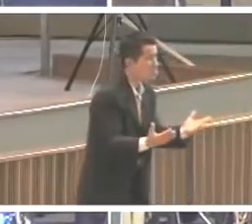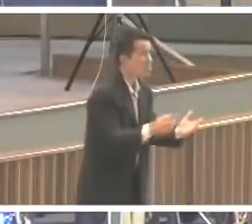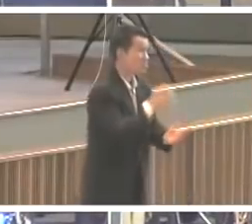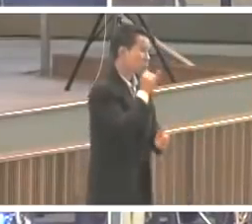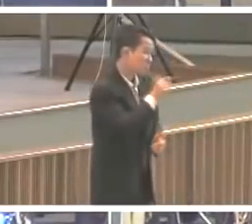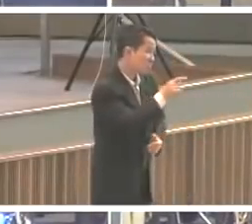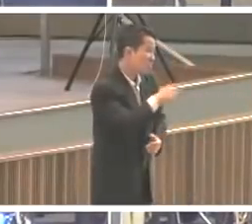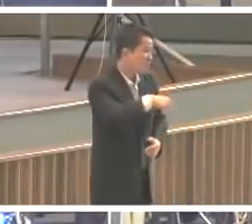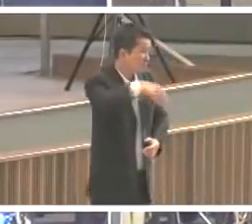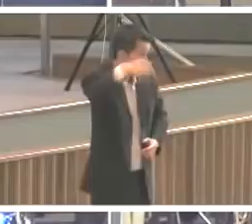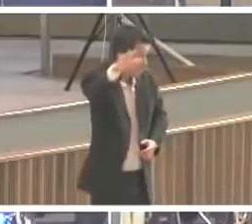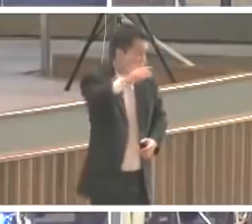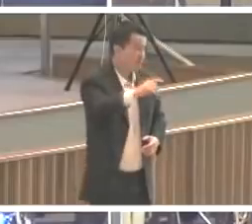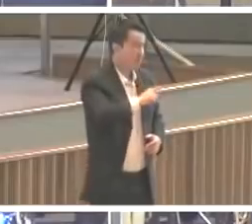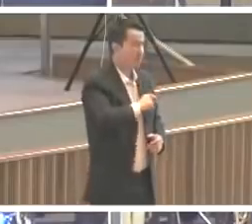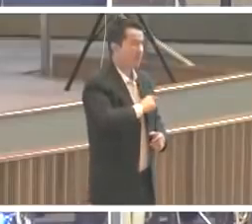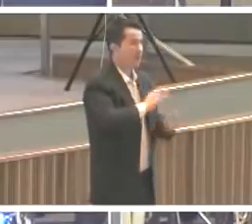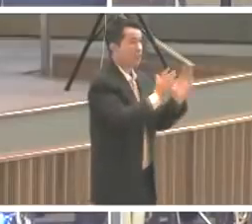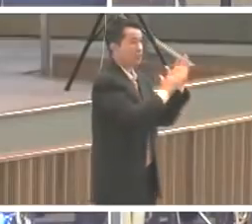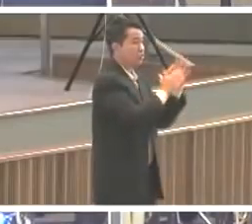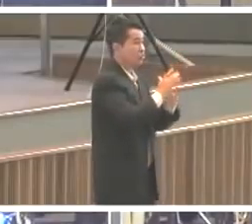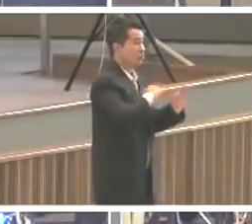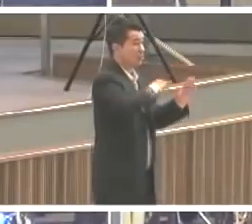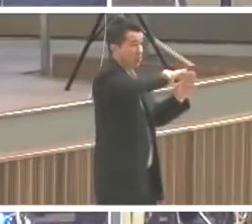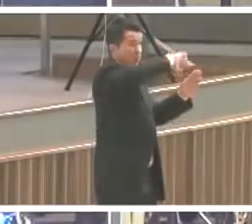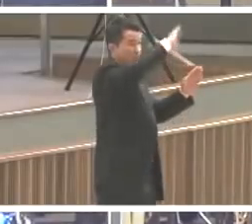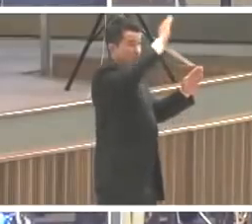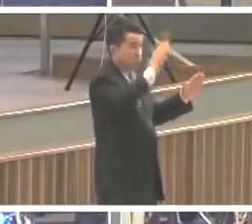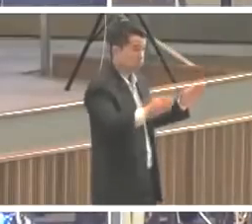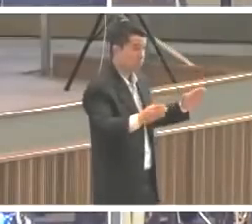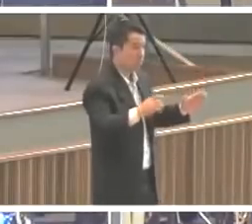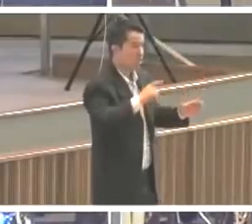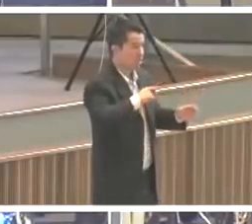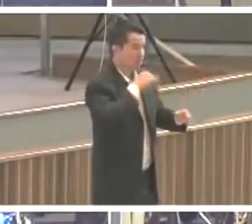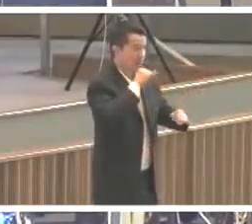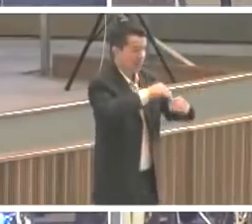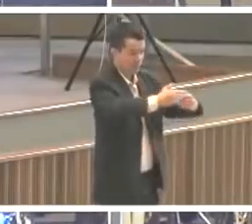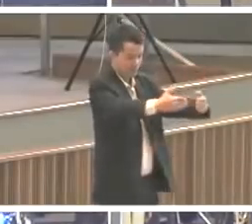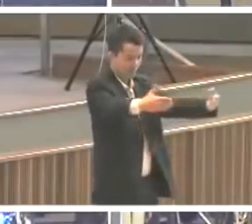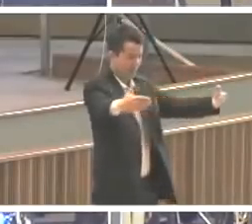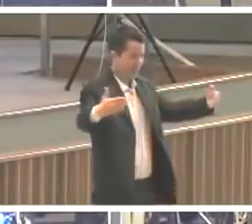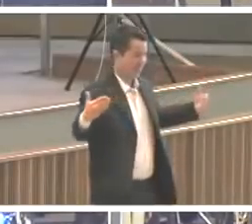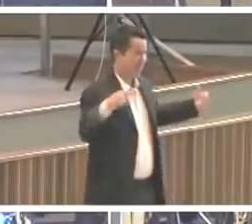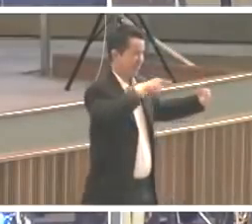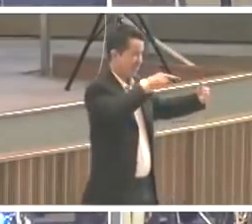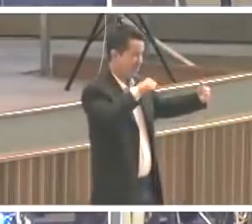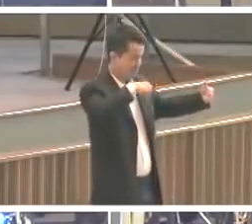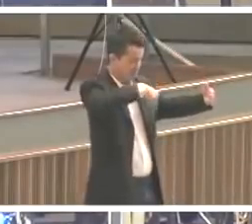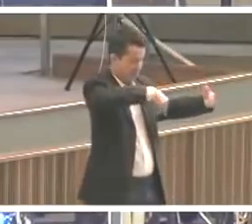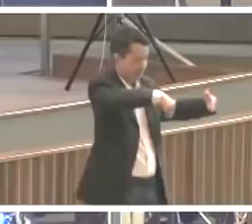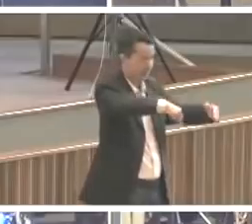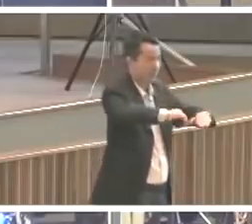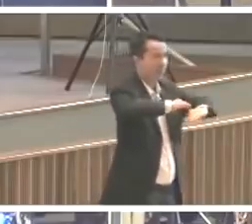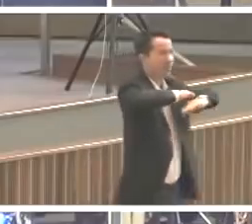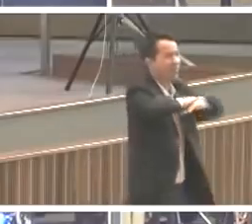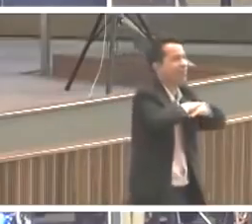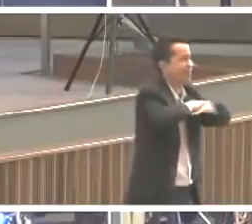nessa colina onde Jesus começou essa caminhada, tem um mirante ali, você pode olhar a cidade de